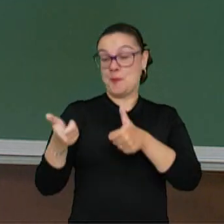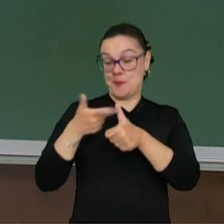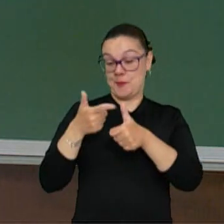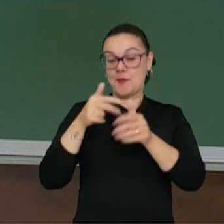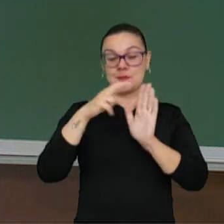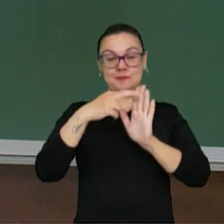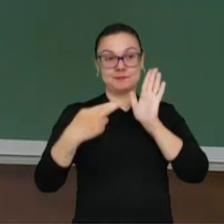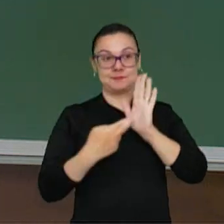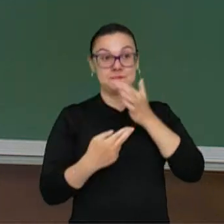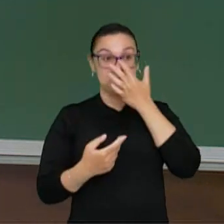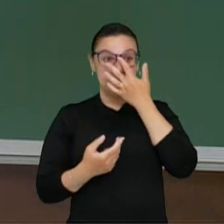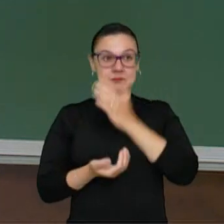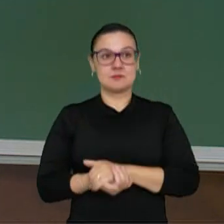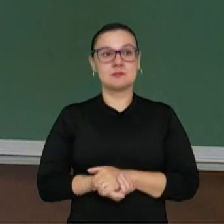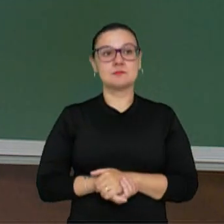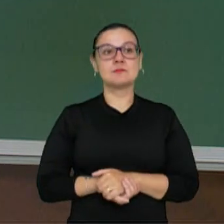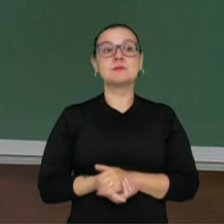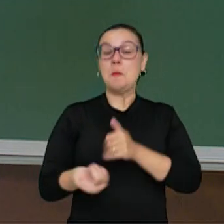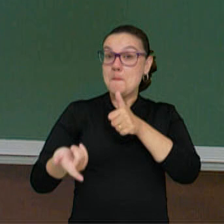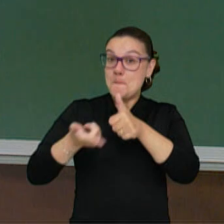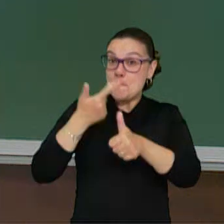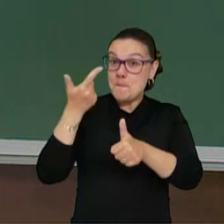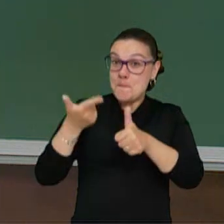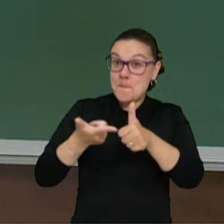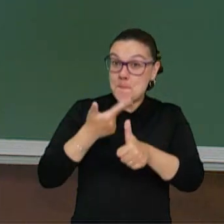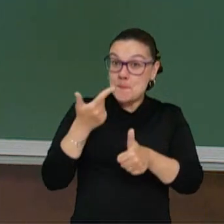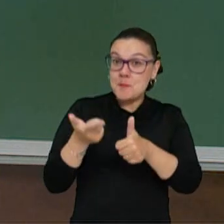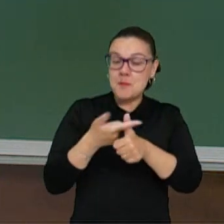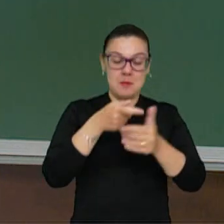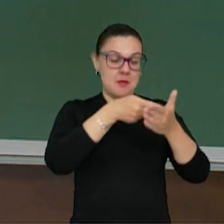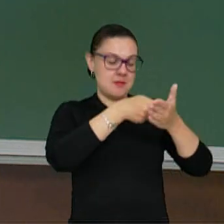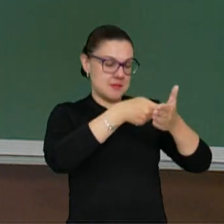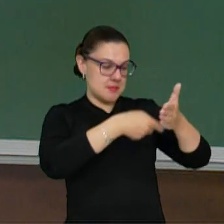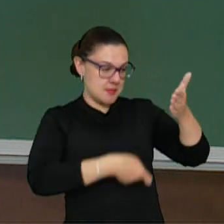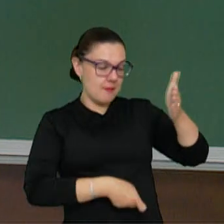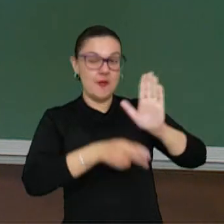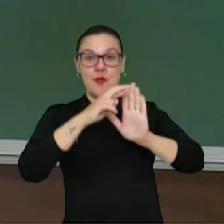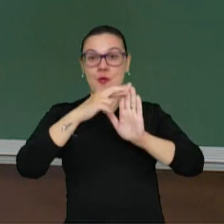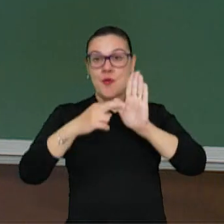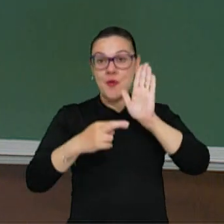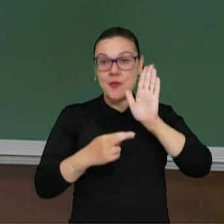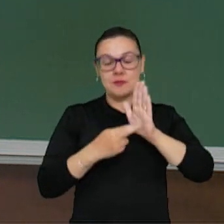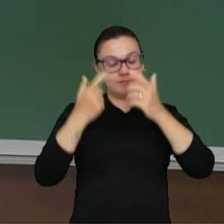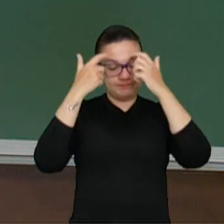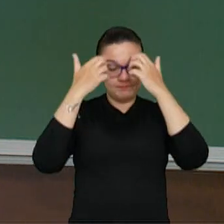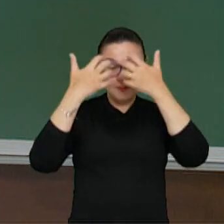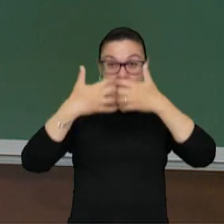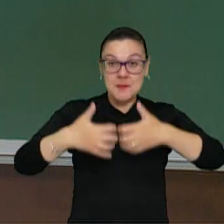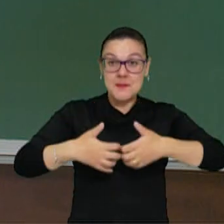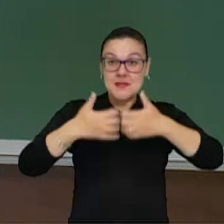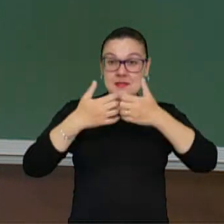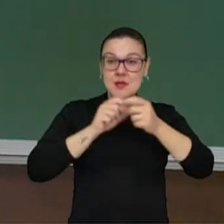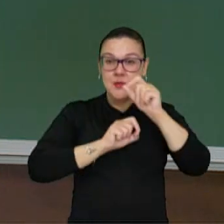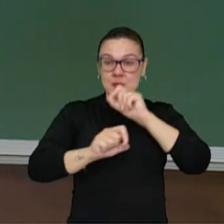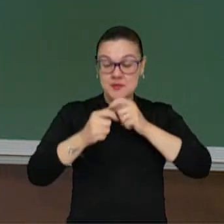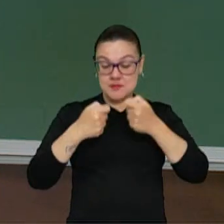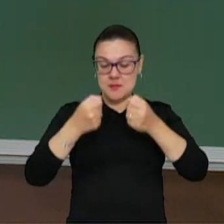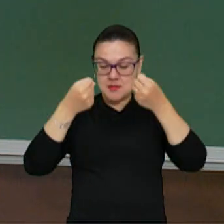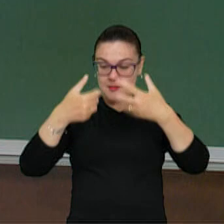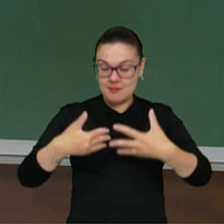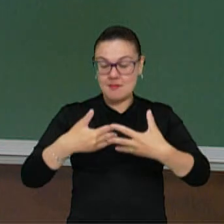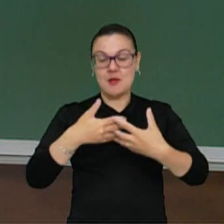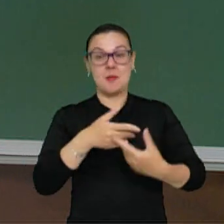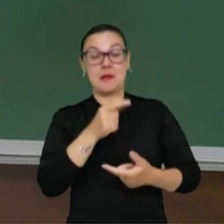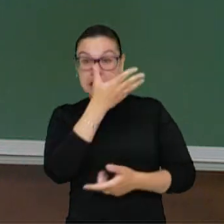roteiro, tá? Ou seja, antes de tudo você tem que escrever, você tem que pensar direitinho o que você quer falar para